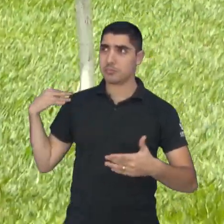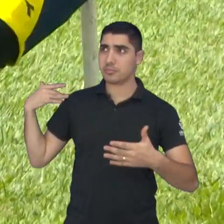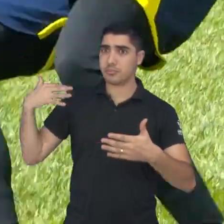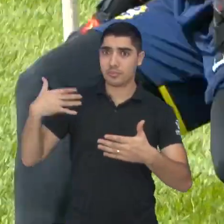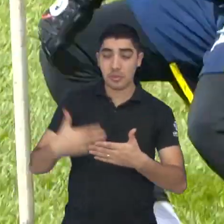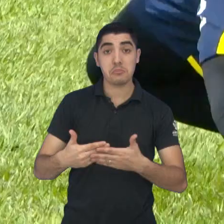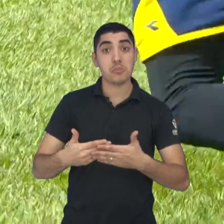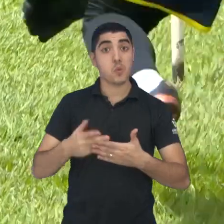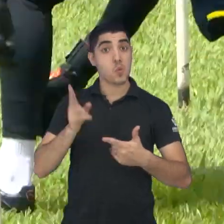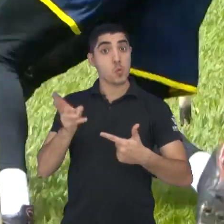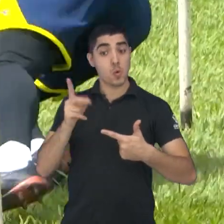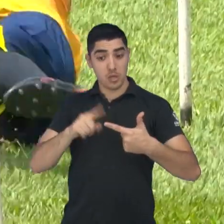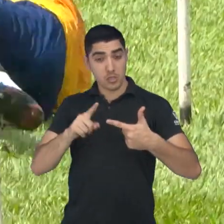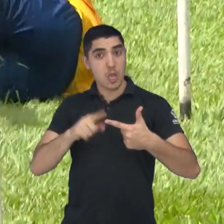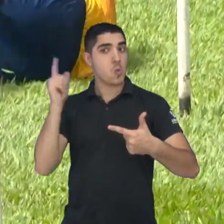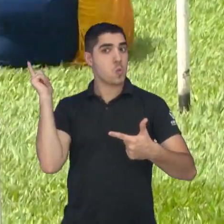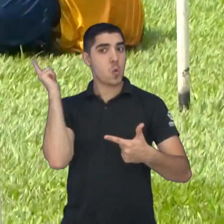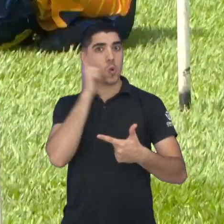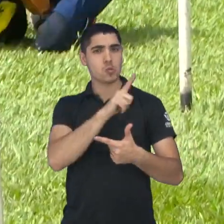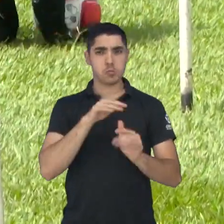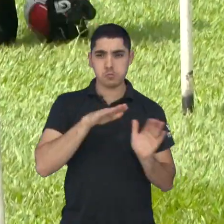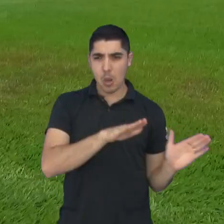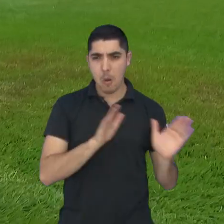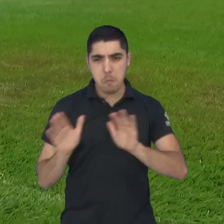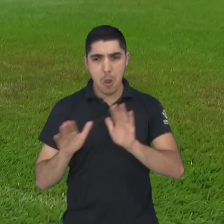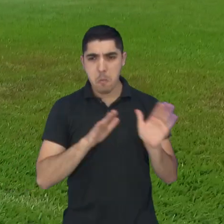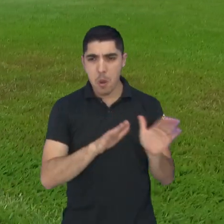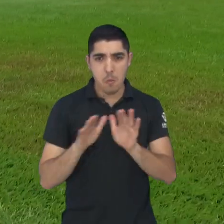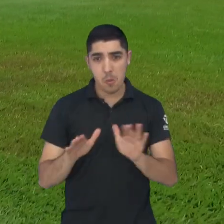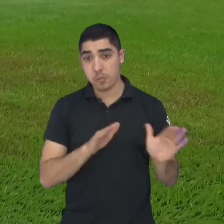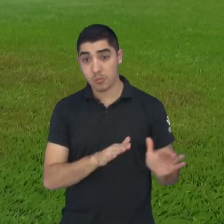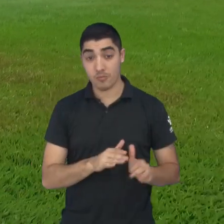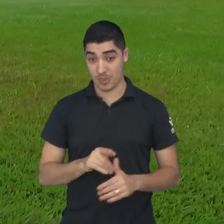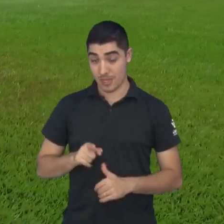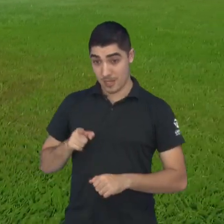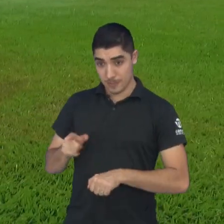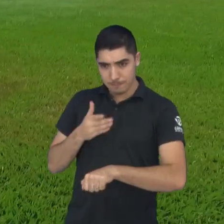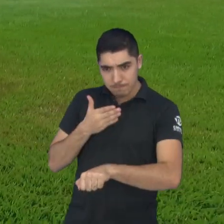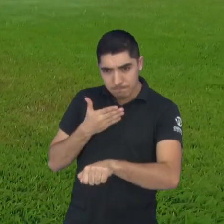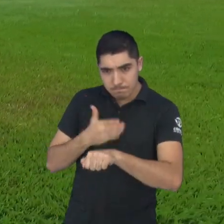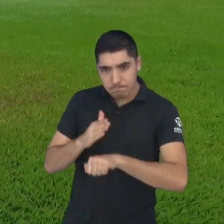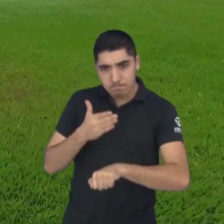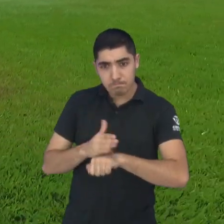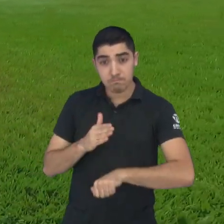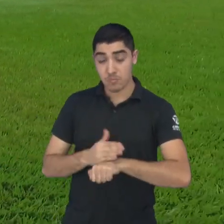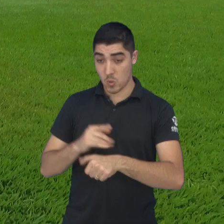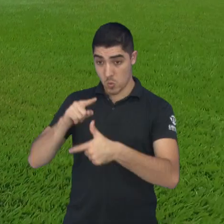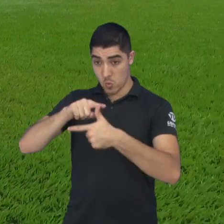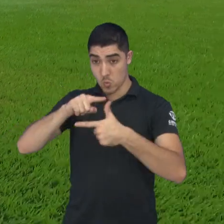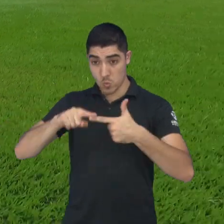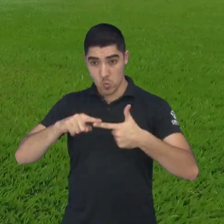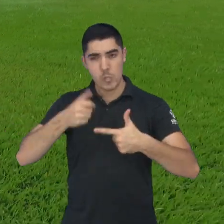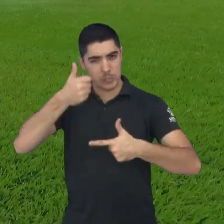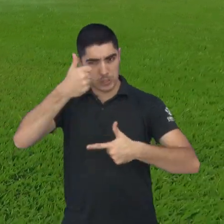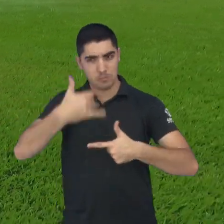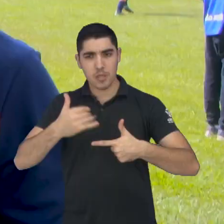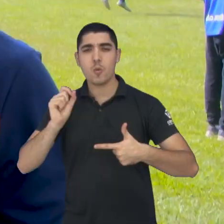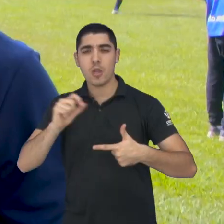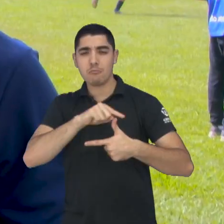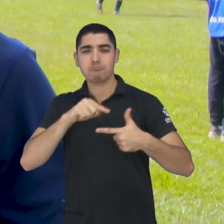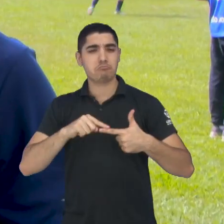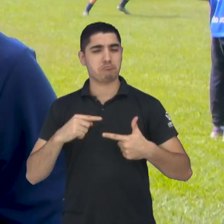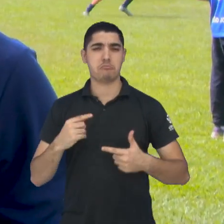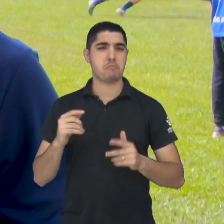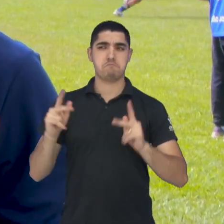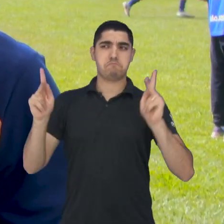das peças-chave do acesso no Paulistão. Nos treinamentos, os dois garantem que a disputa é saudável. O